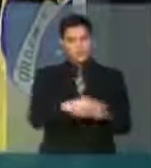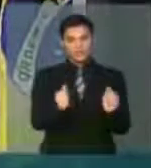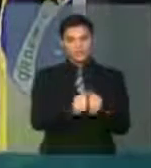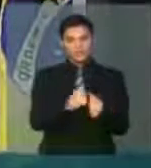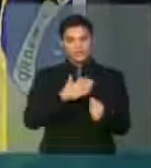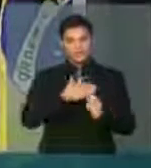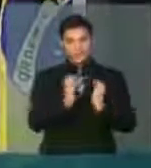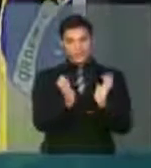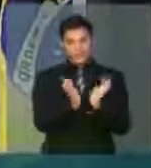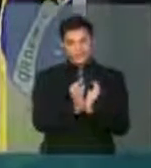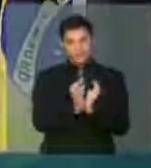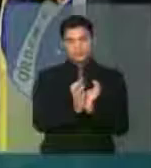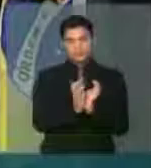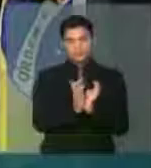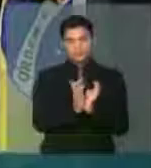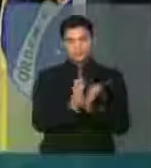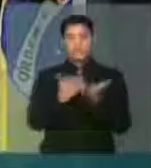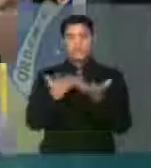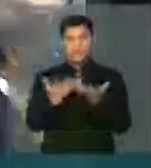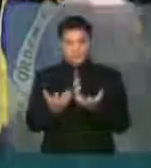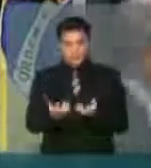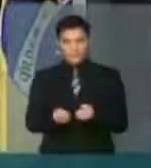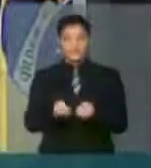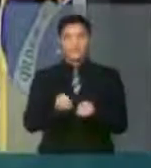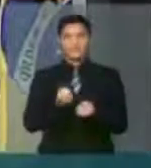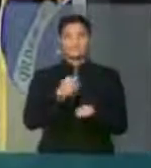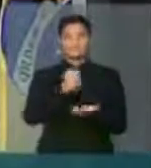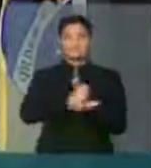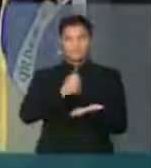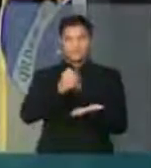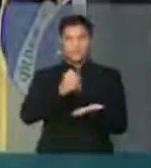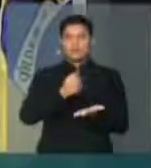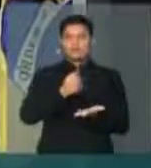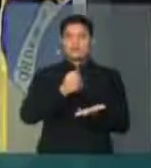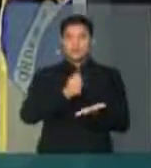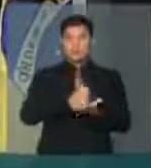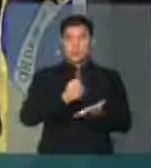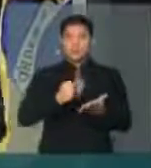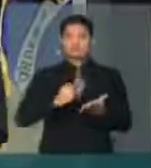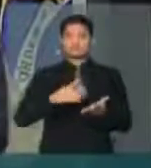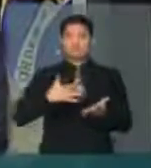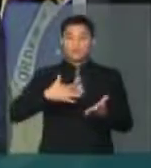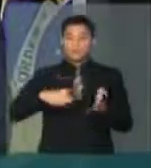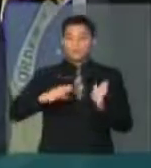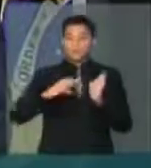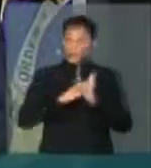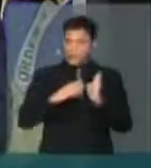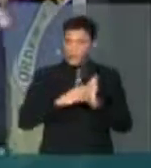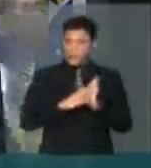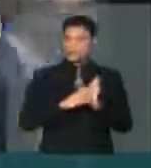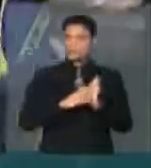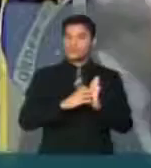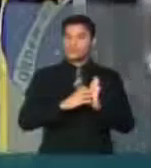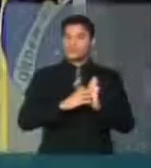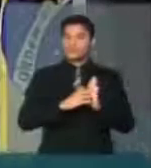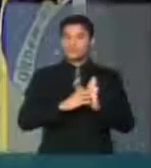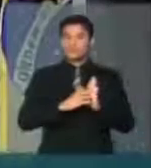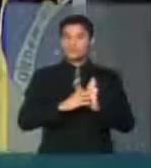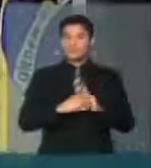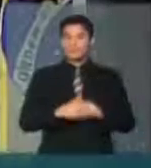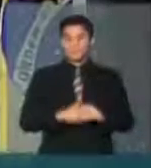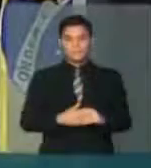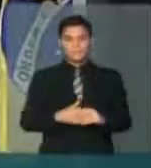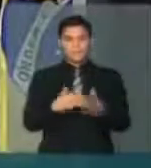PSB a favor do serviço público, a favor do emprego público, a favor dos